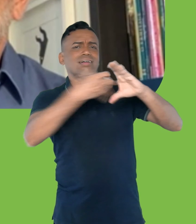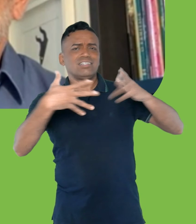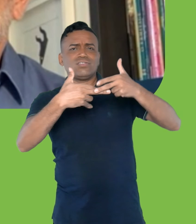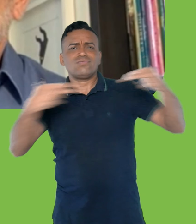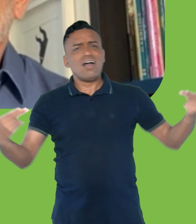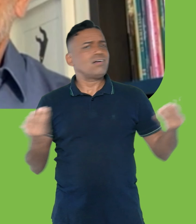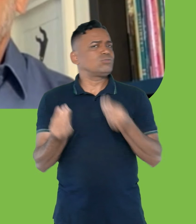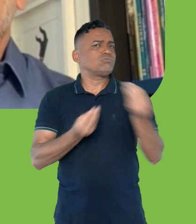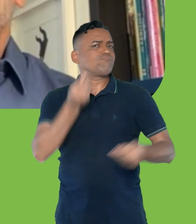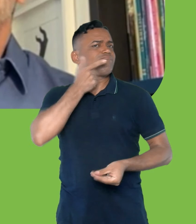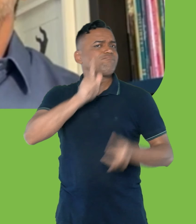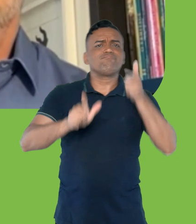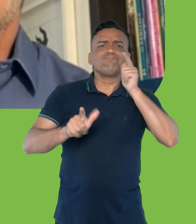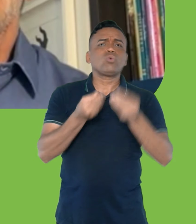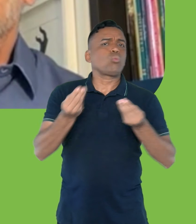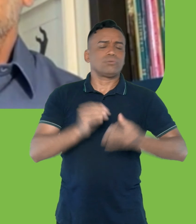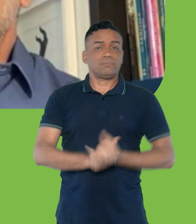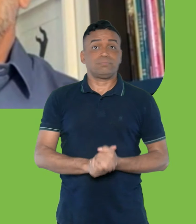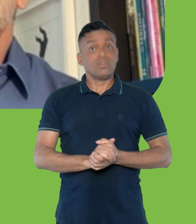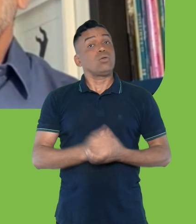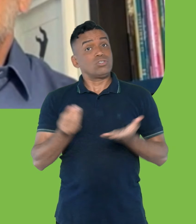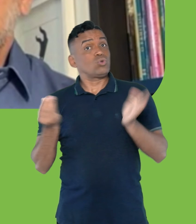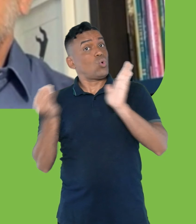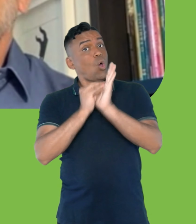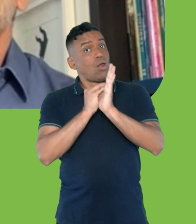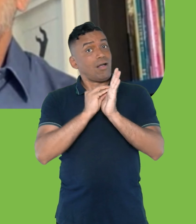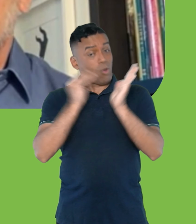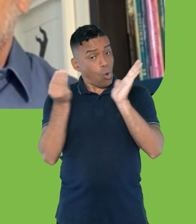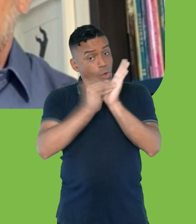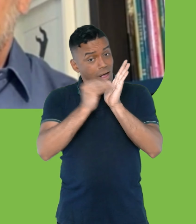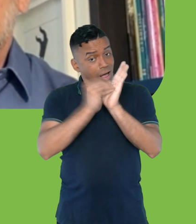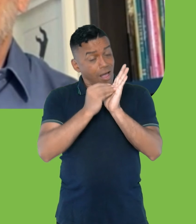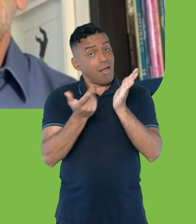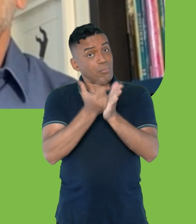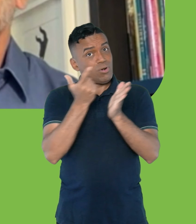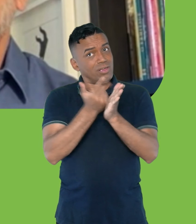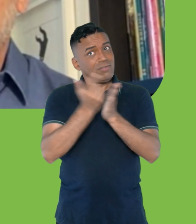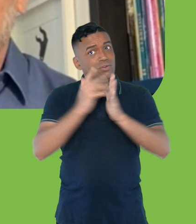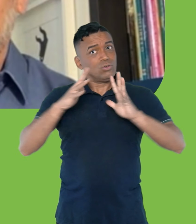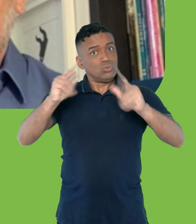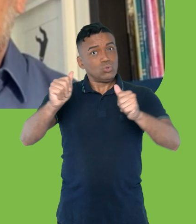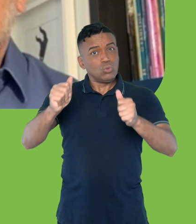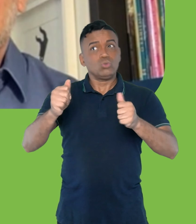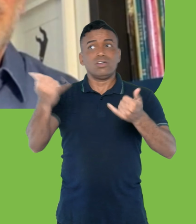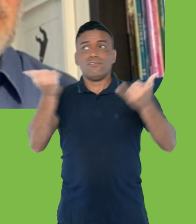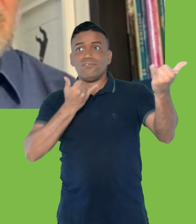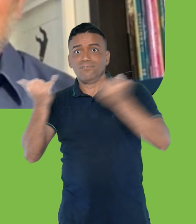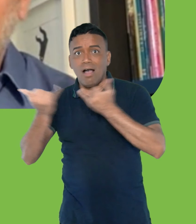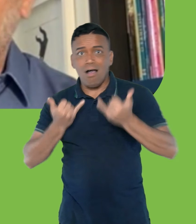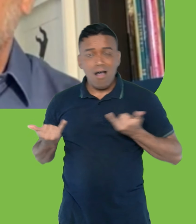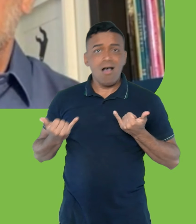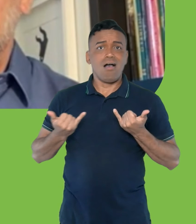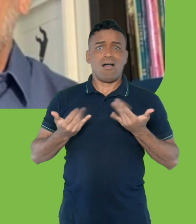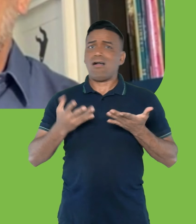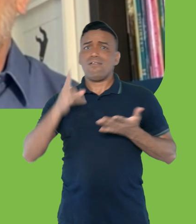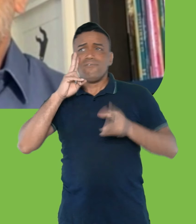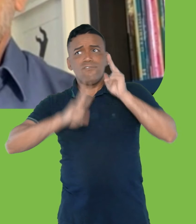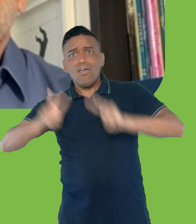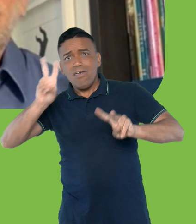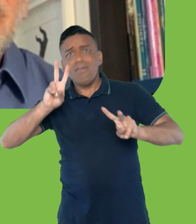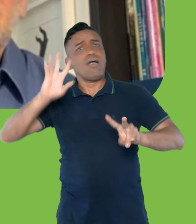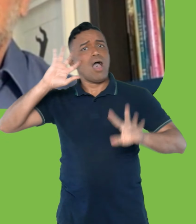todos? Eu quis trazer para o livro tudo aquilo que nos dizem, né? Tudo aquilo que nos falam, né? Que a gente ouve no dia a